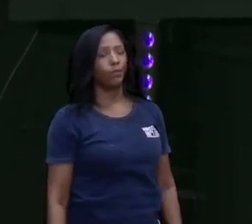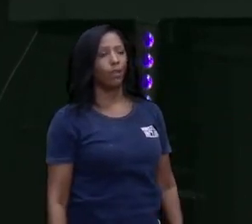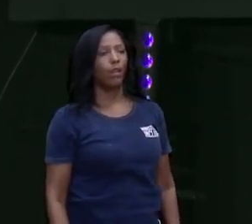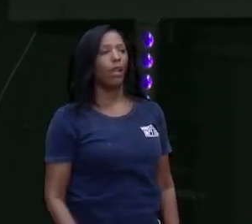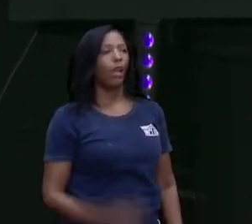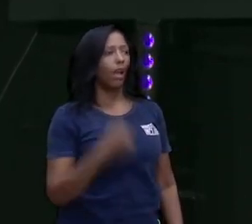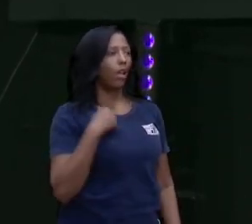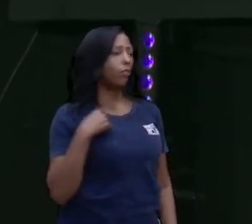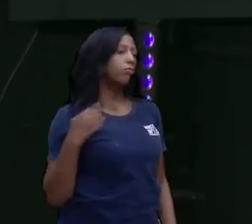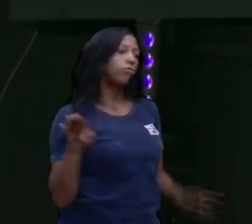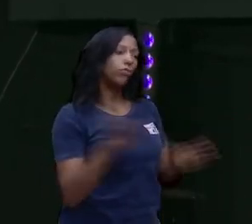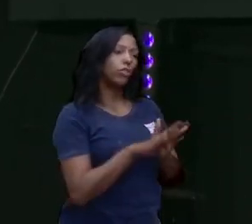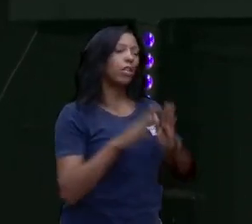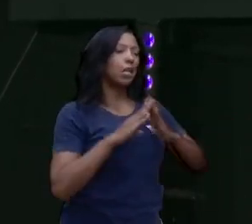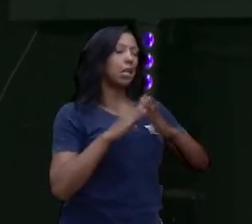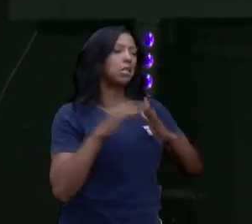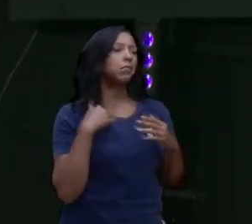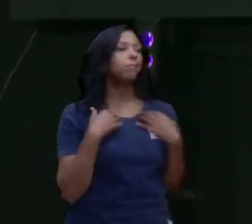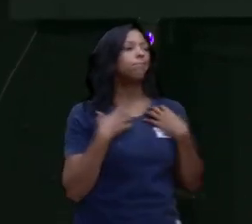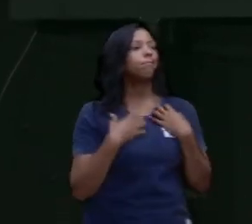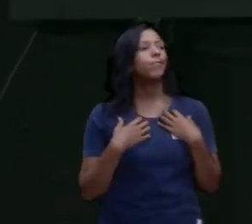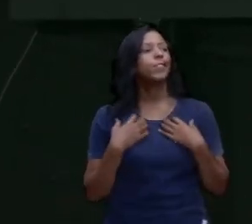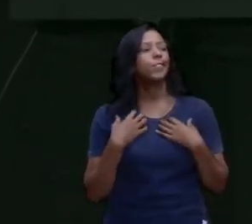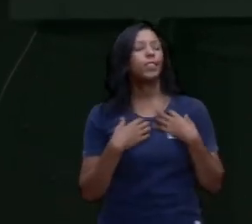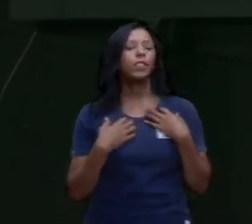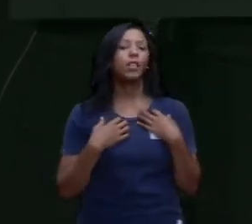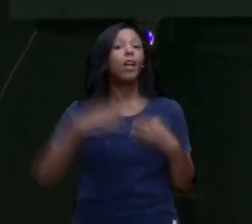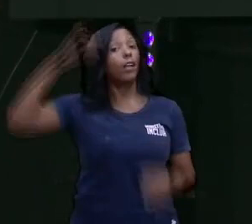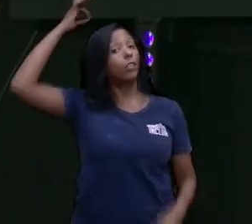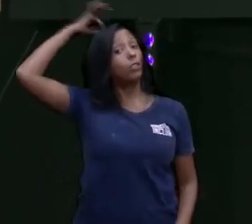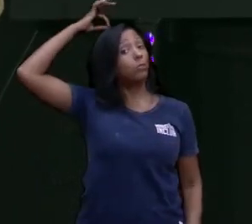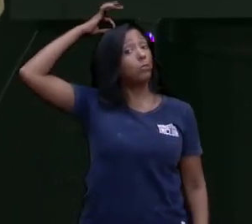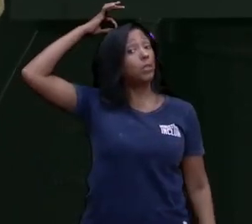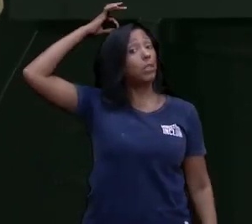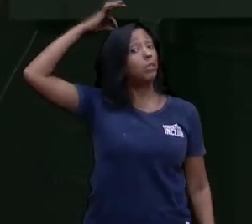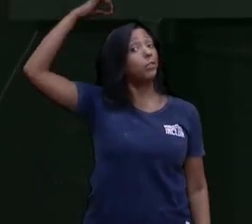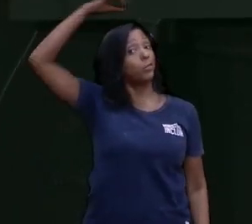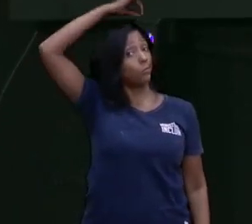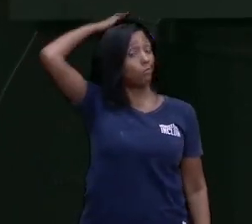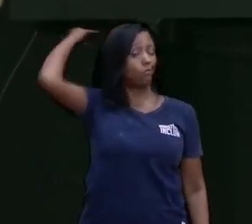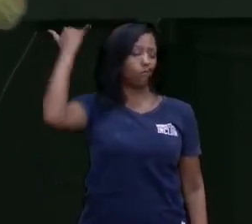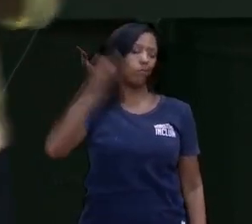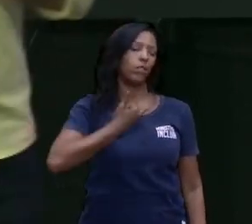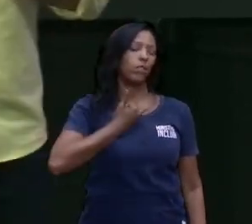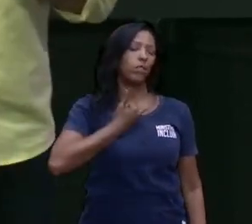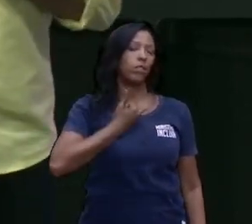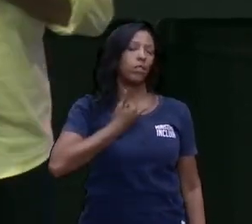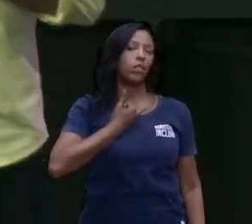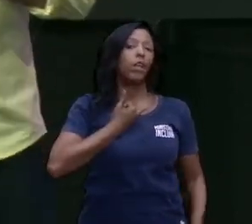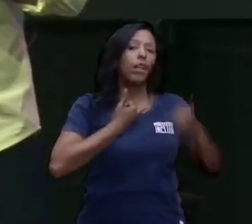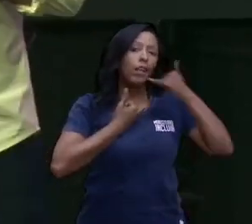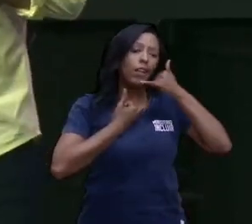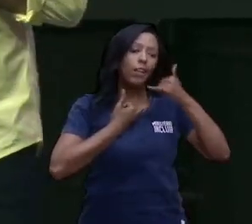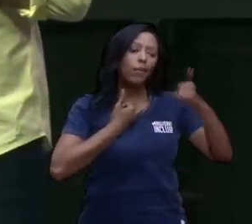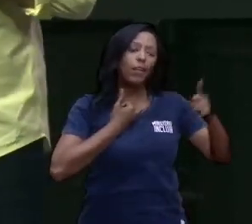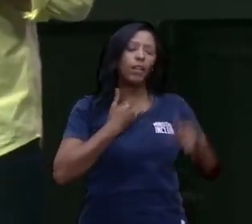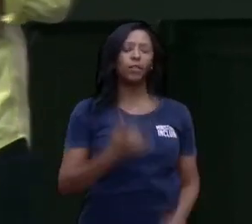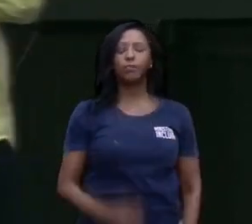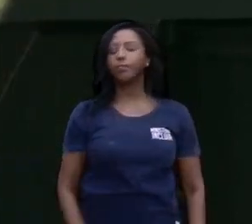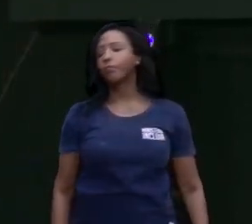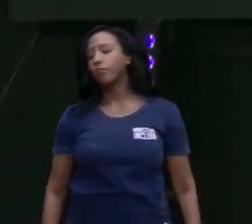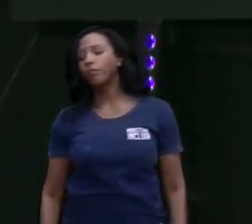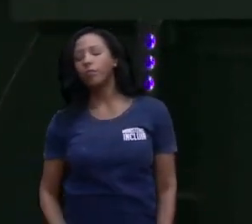quinta-feira domingo e até o culto do amigo na igreja já arrumei o telefone dele